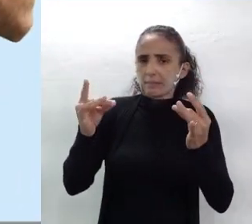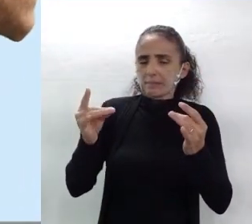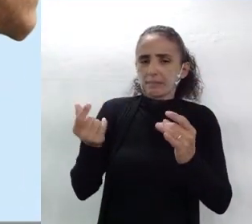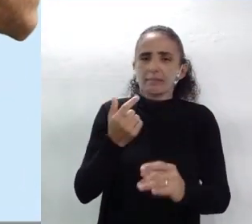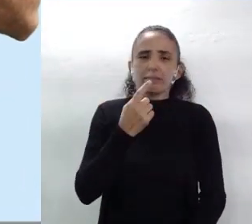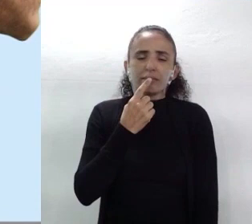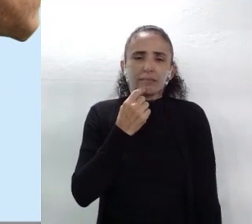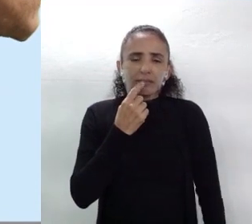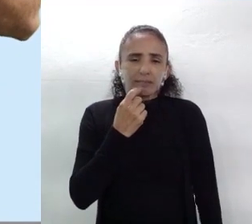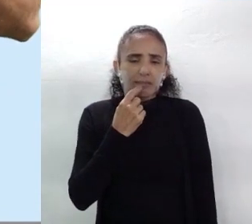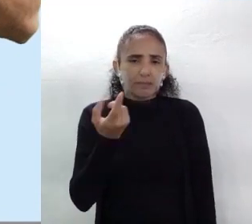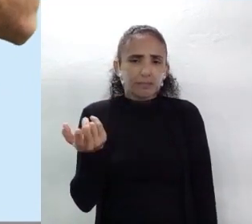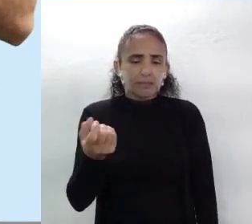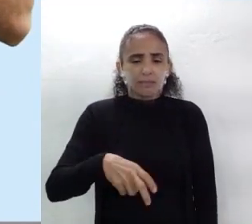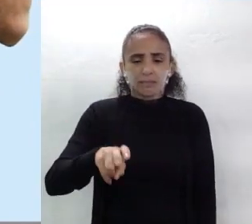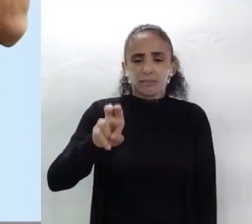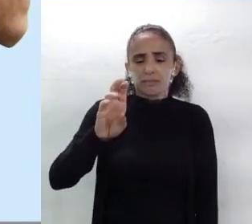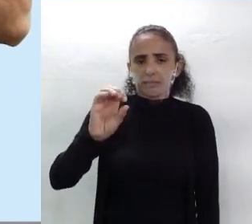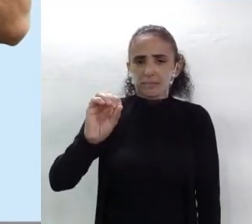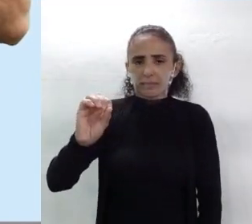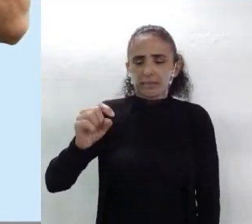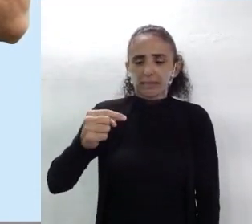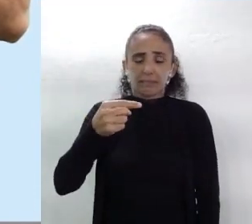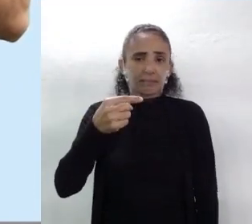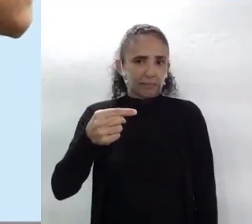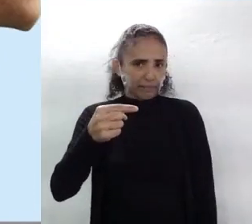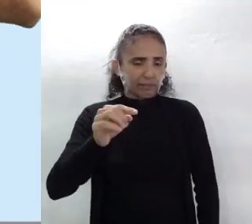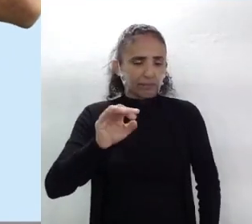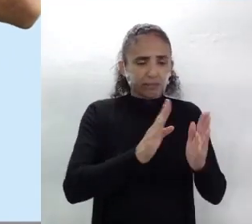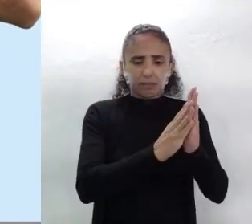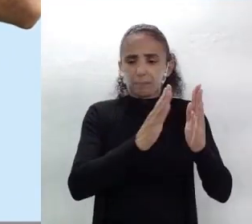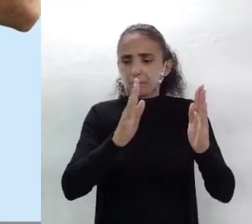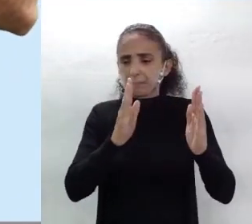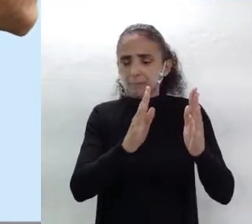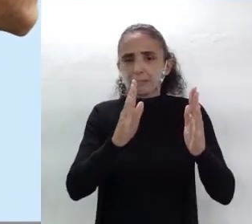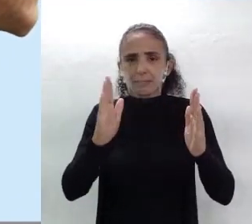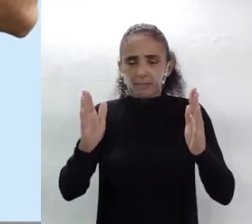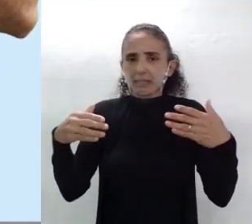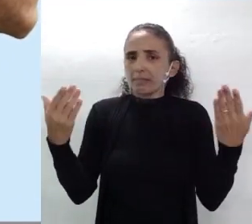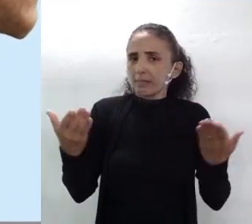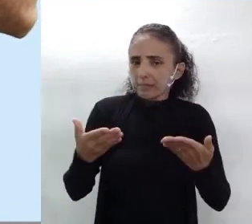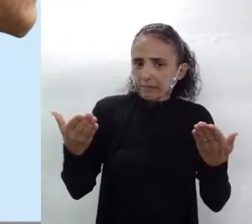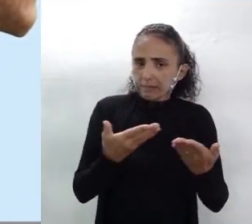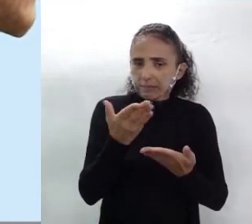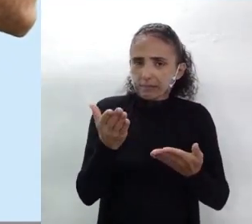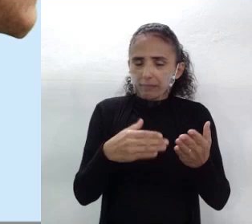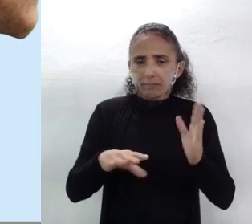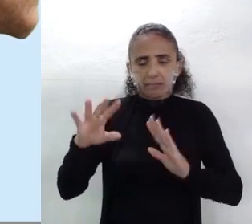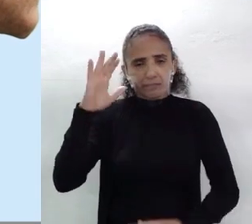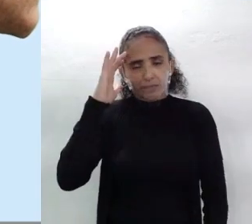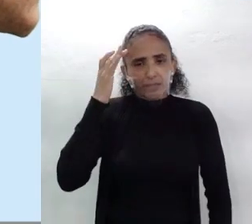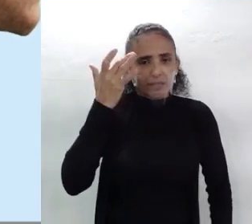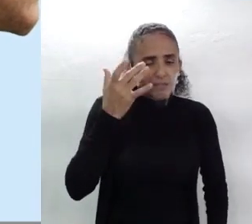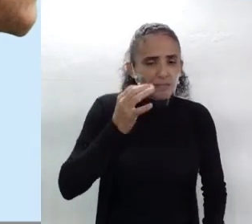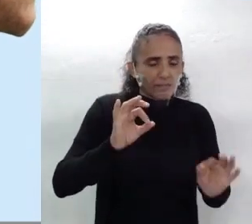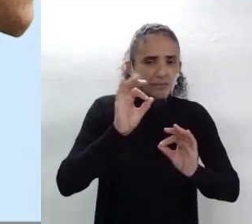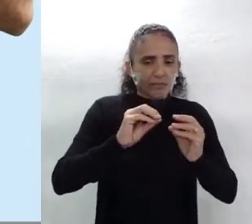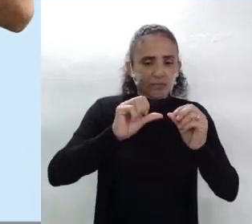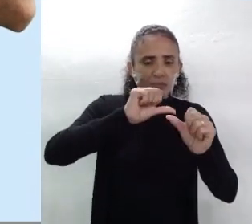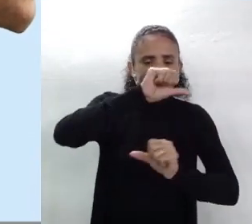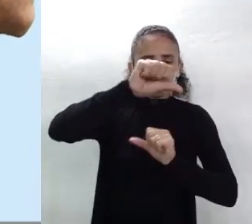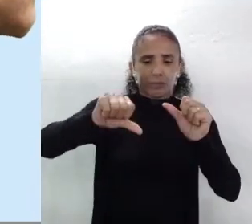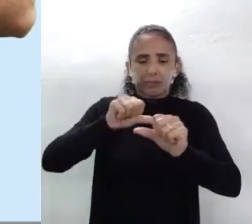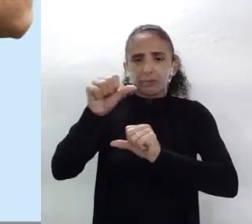vermelho menos 50 de um lado, menos 50 do outro. Então, a partir de agora, você faz o seguinte, ó, quando muda de